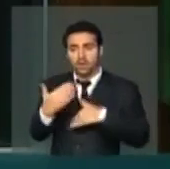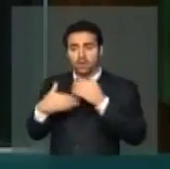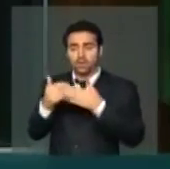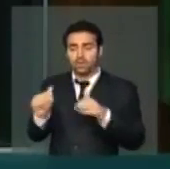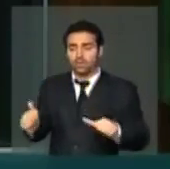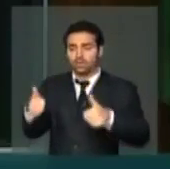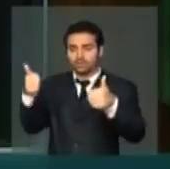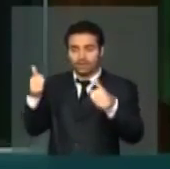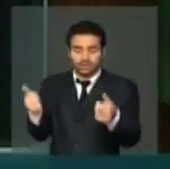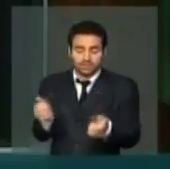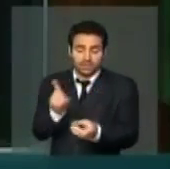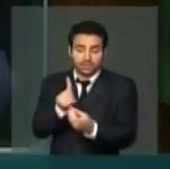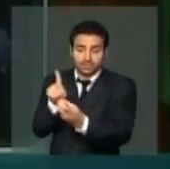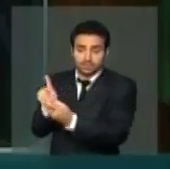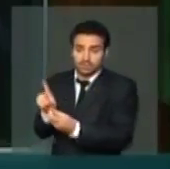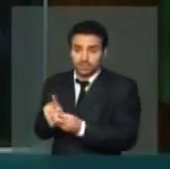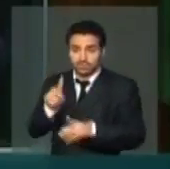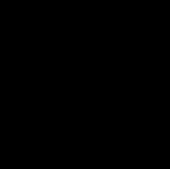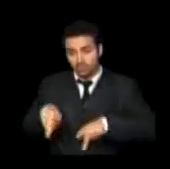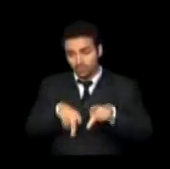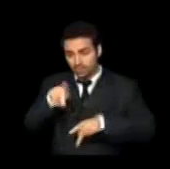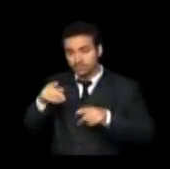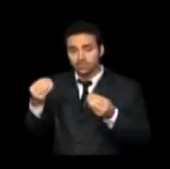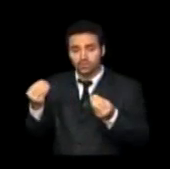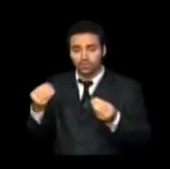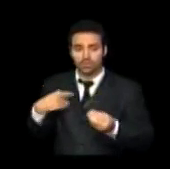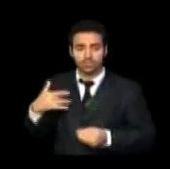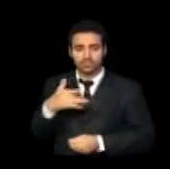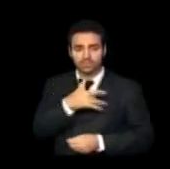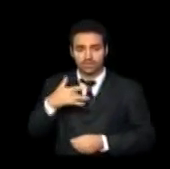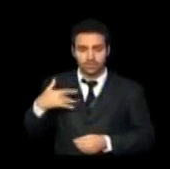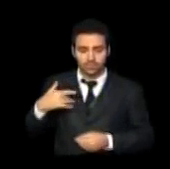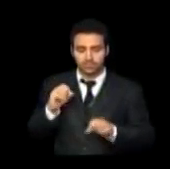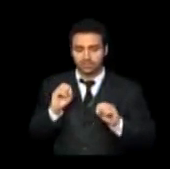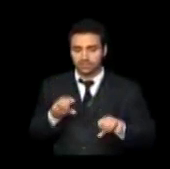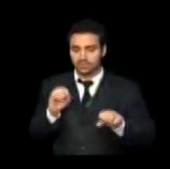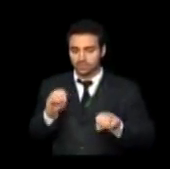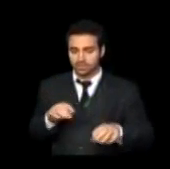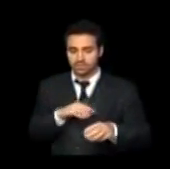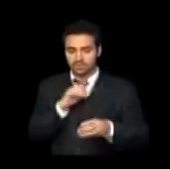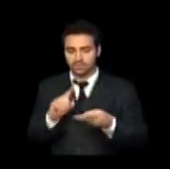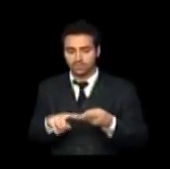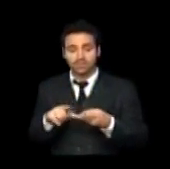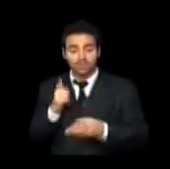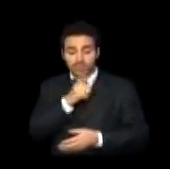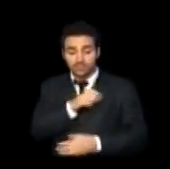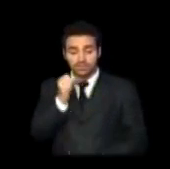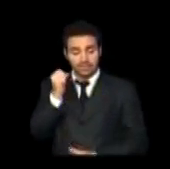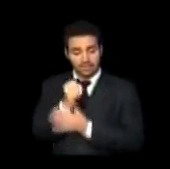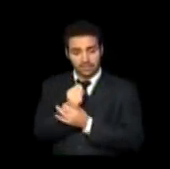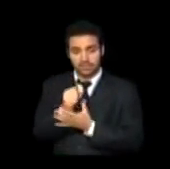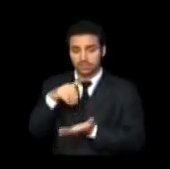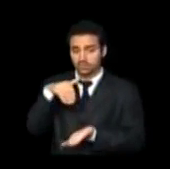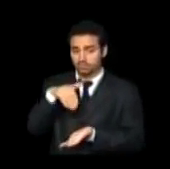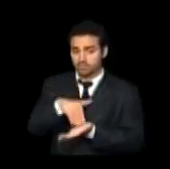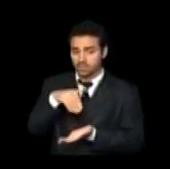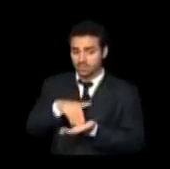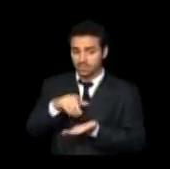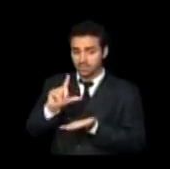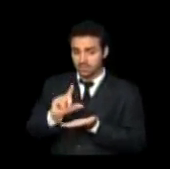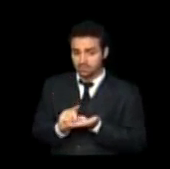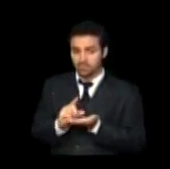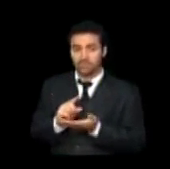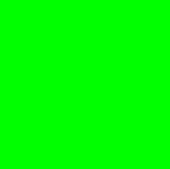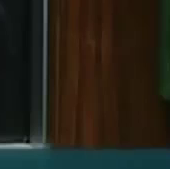qualidade no atendimento à população, nas áreas da saúde, da educação, garantindo o mínimo constitucional para que a